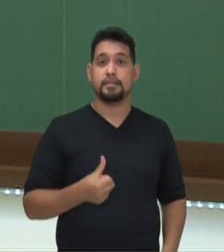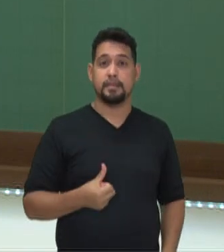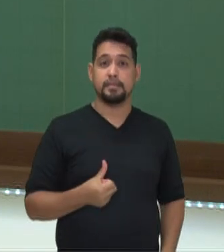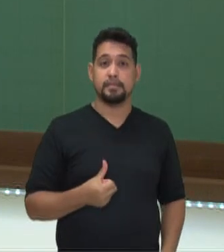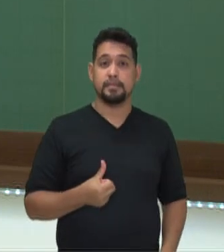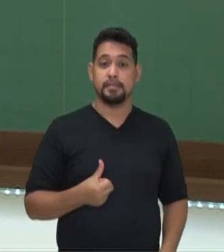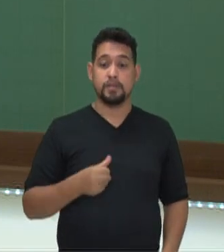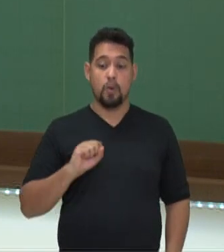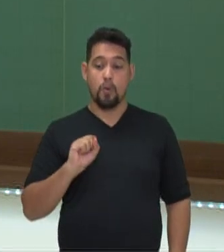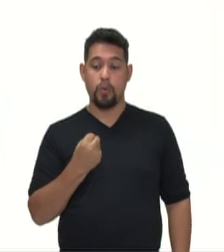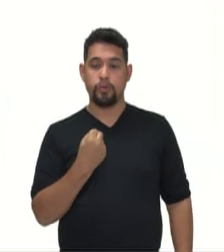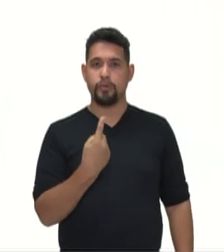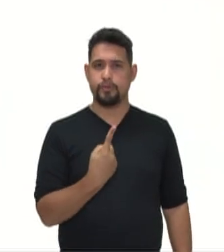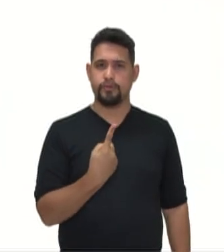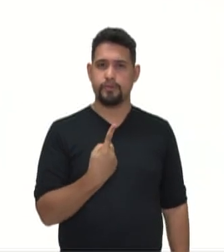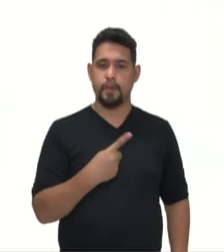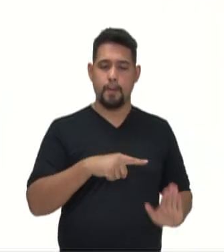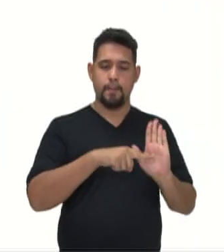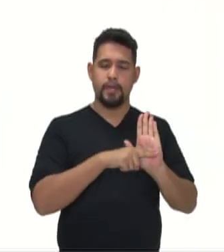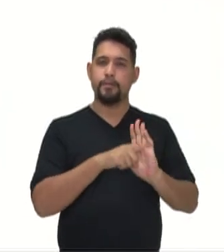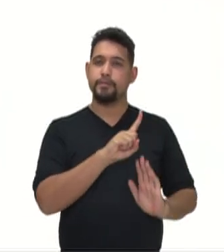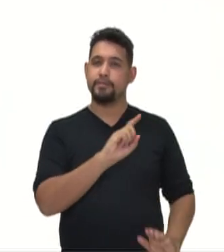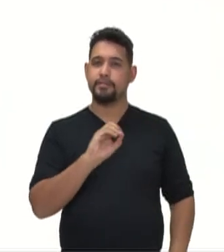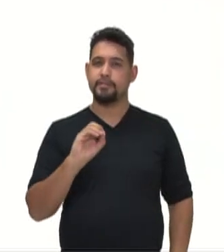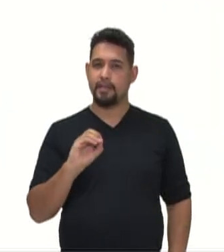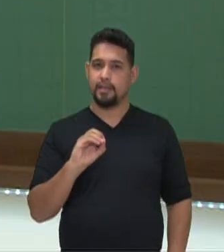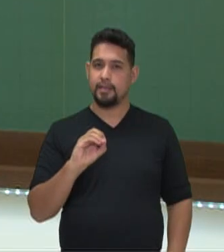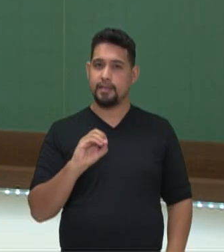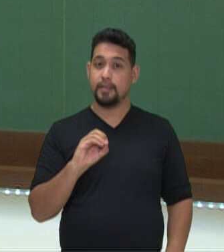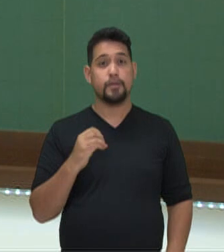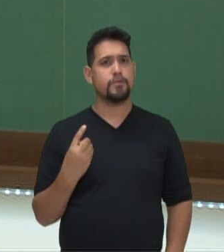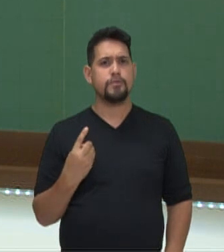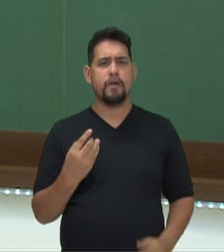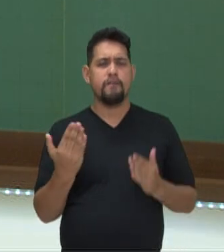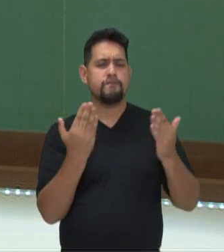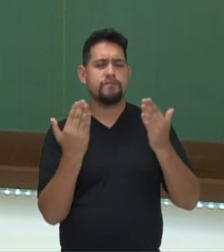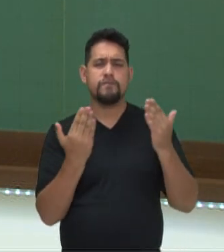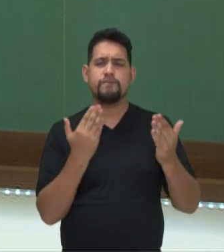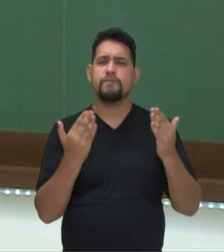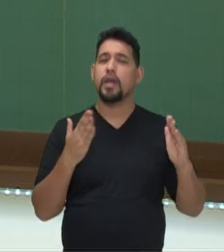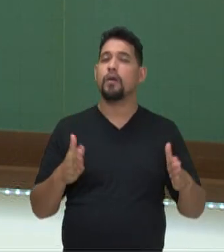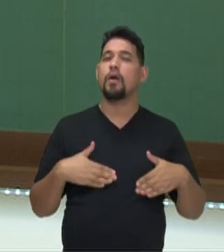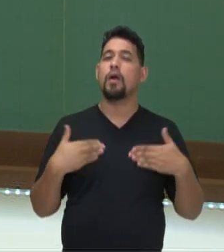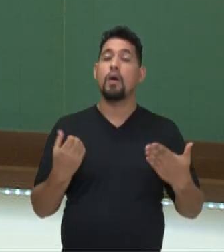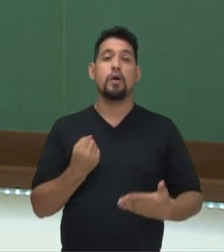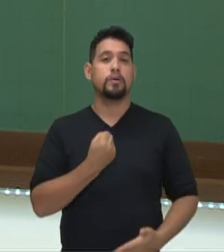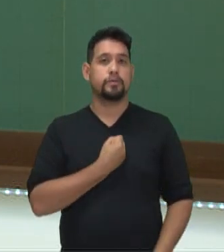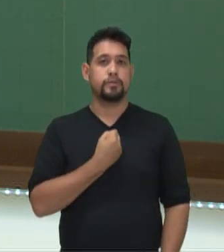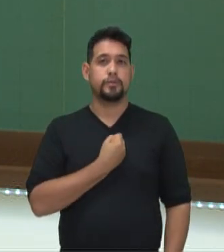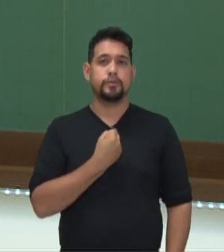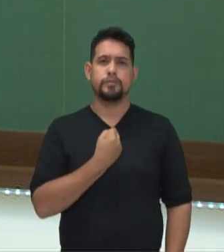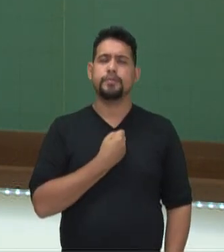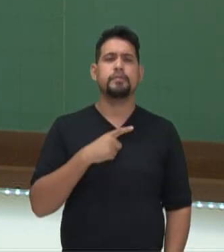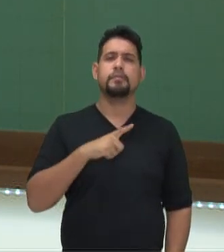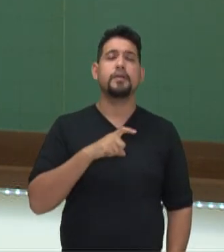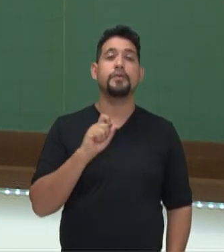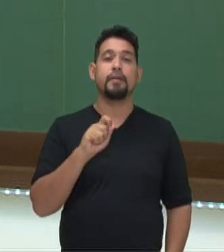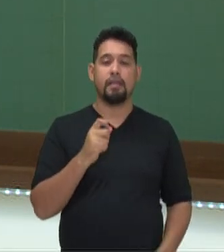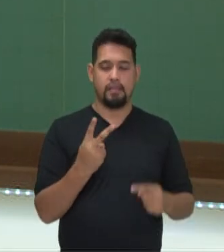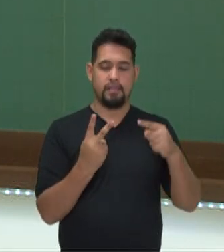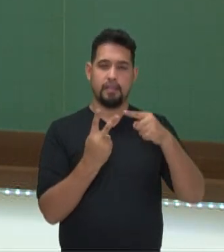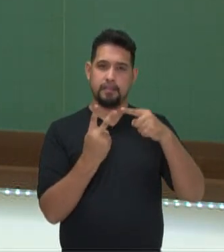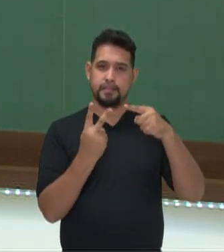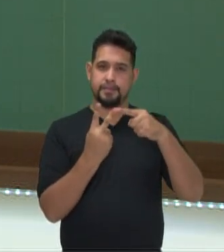36, 81, menos 100 e 1. Verifique quais desses números possuem